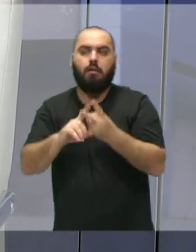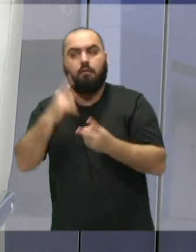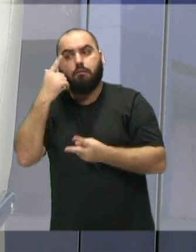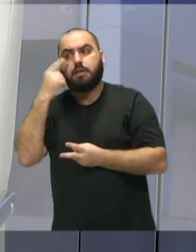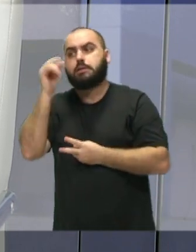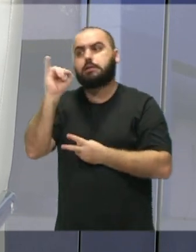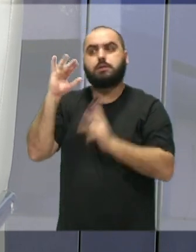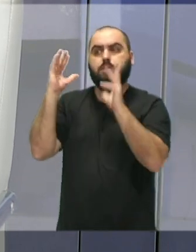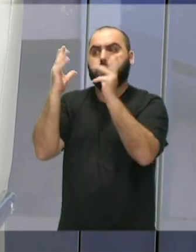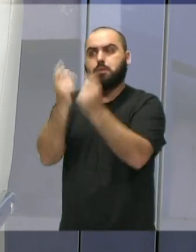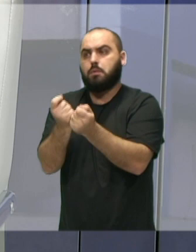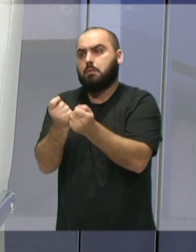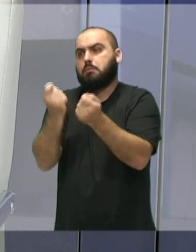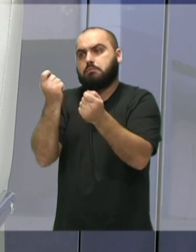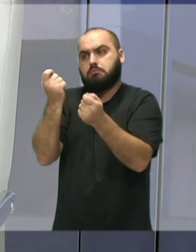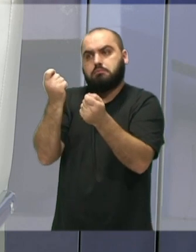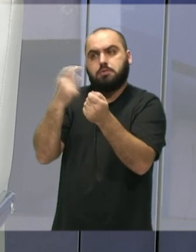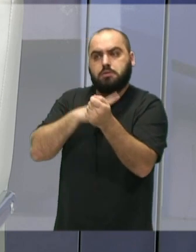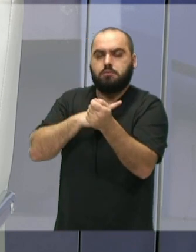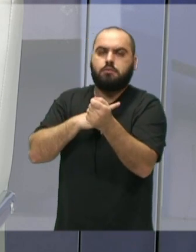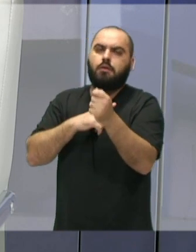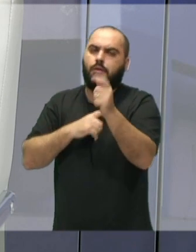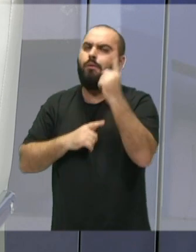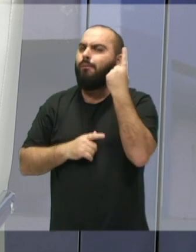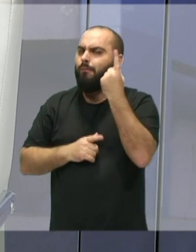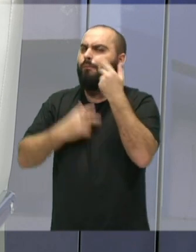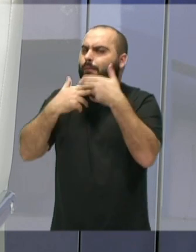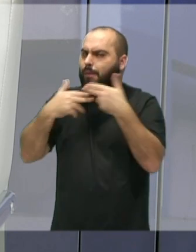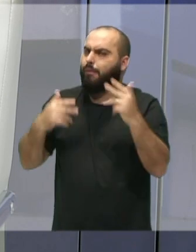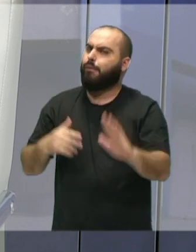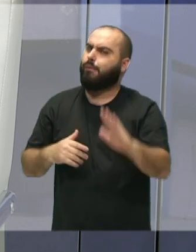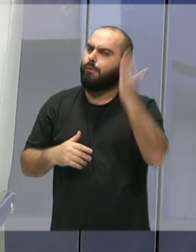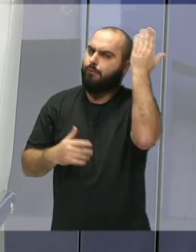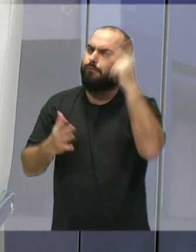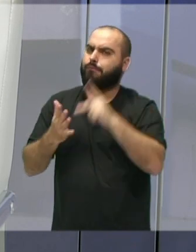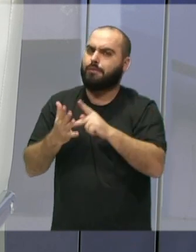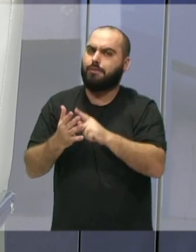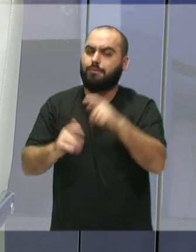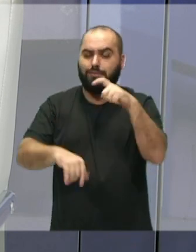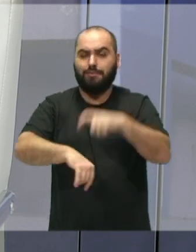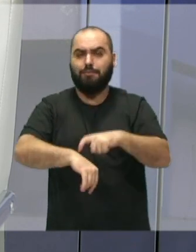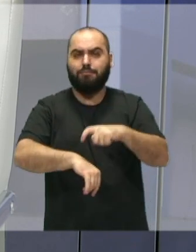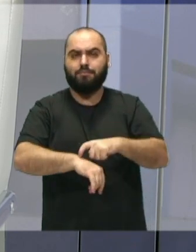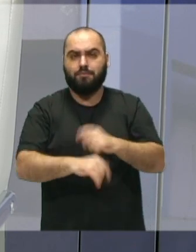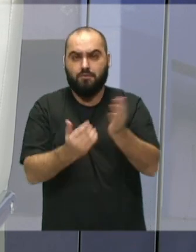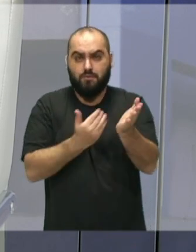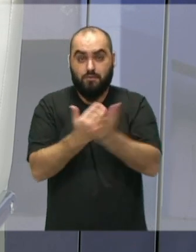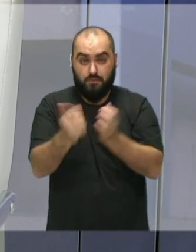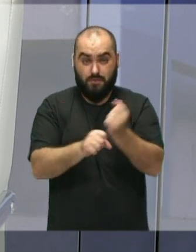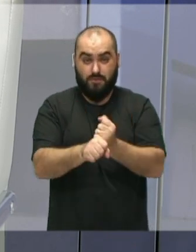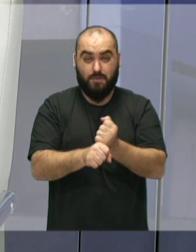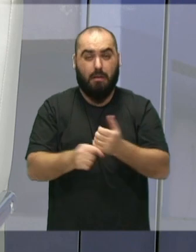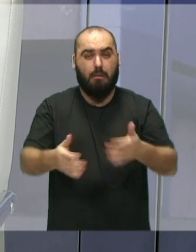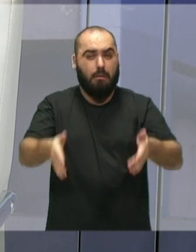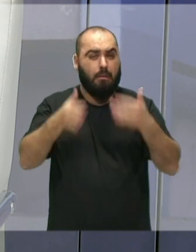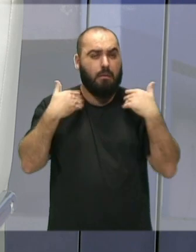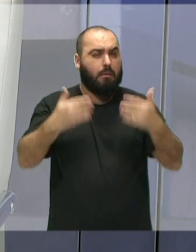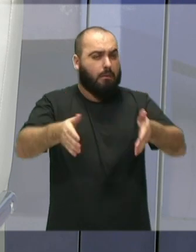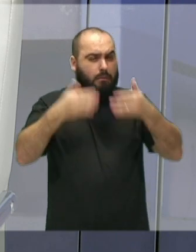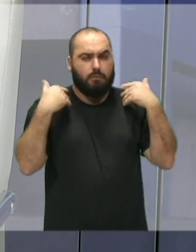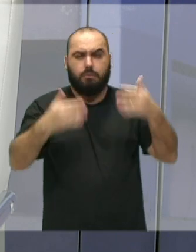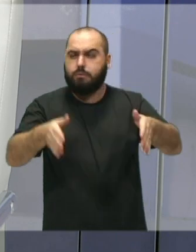insumos lá, mas houve uma situação também do tempo. No início do ano estava muito quente. Muito